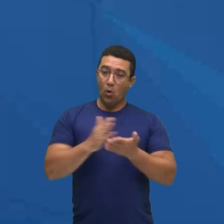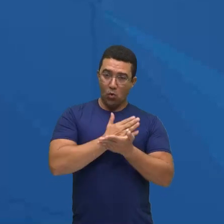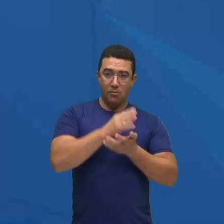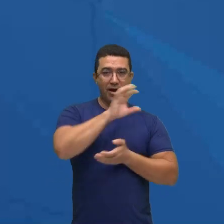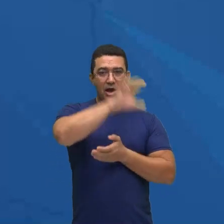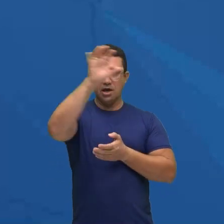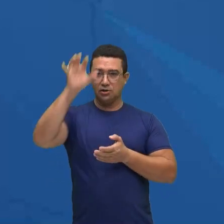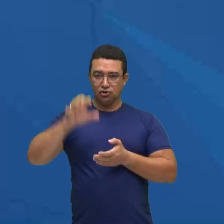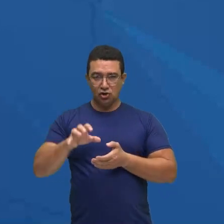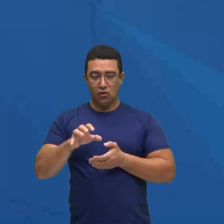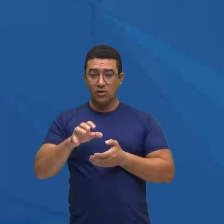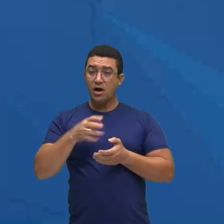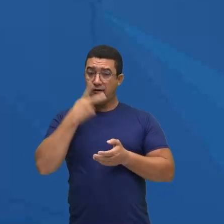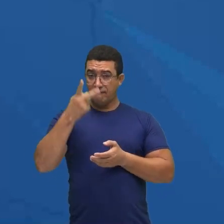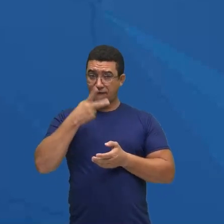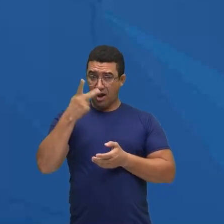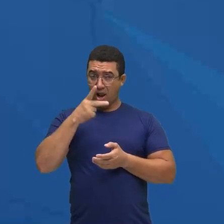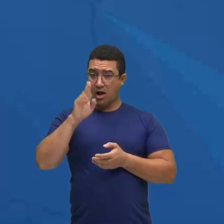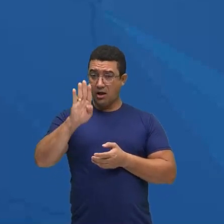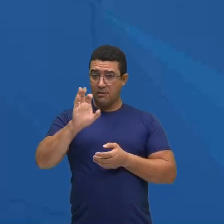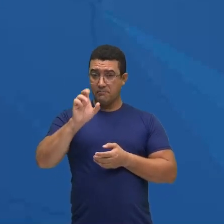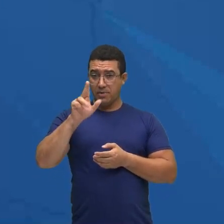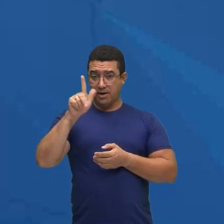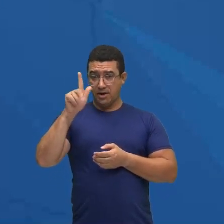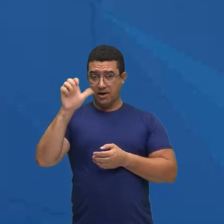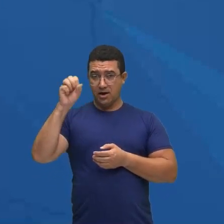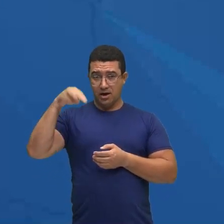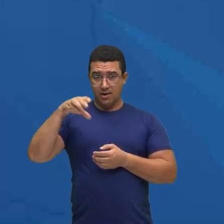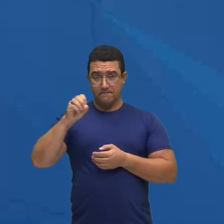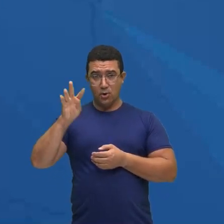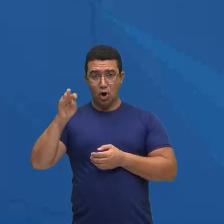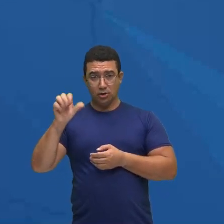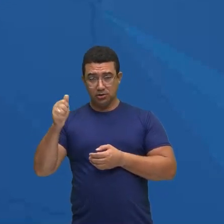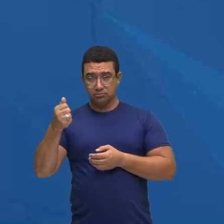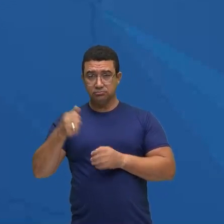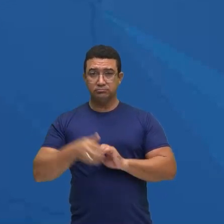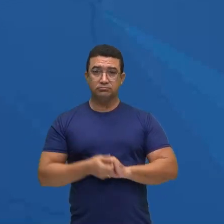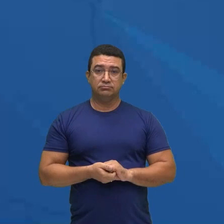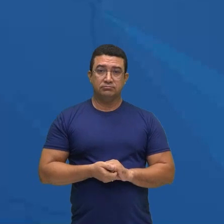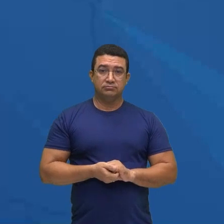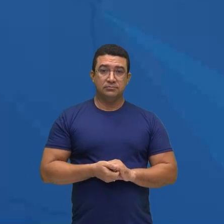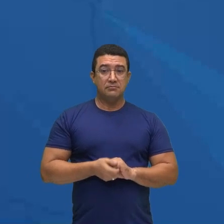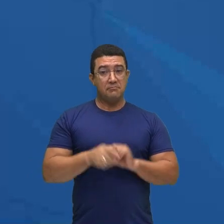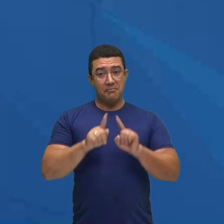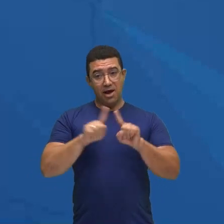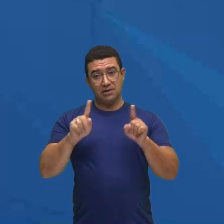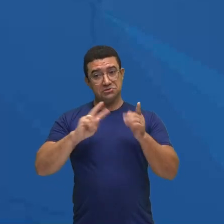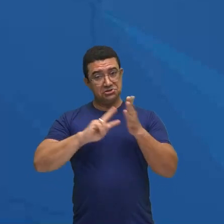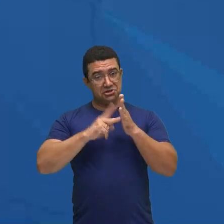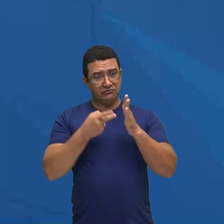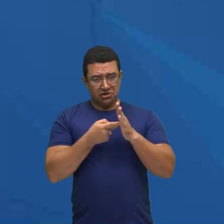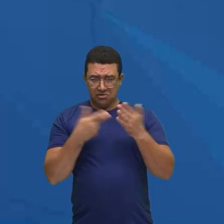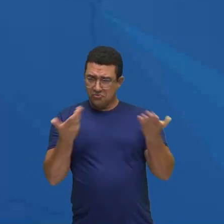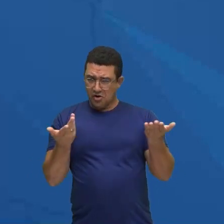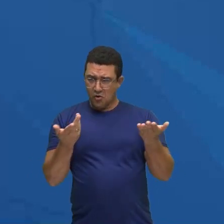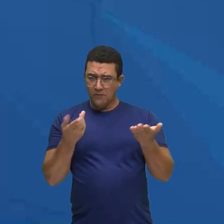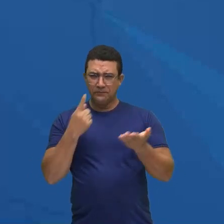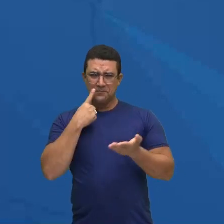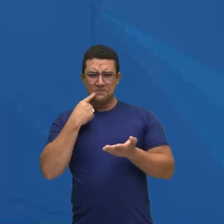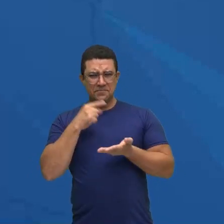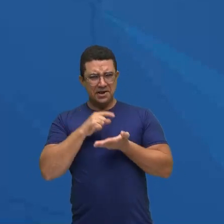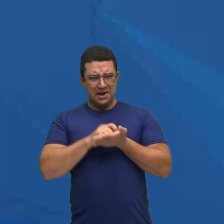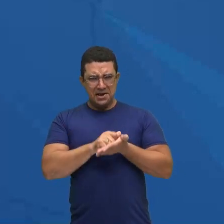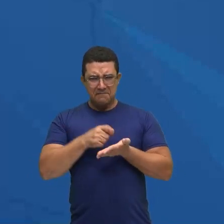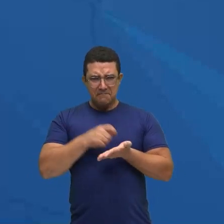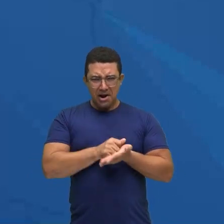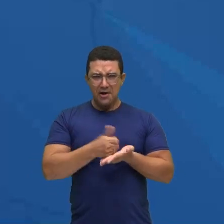é muito comum se falar bergamota. Mas essa bergamota, ela significa o quê? Um limão, uma